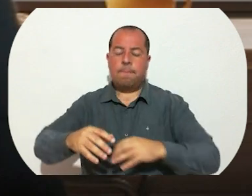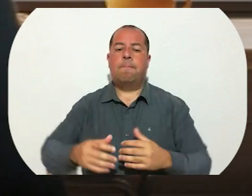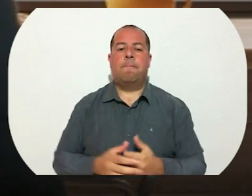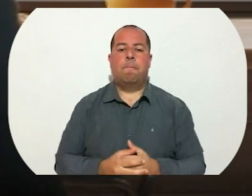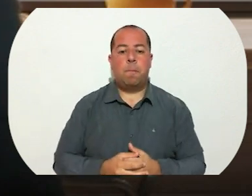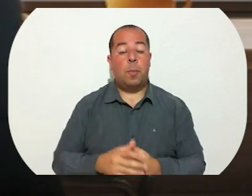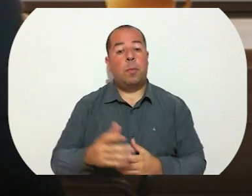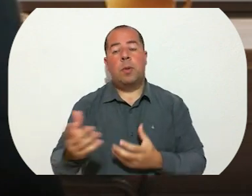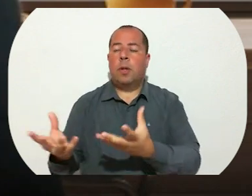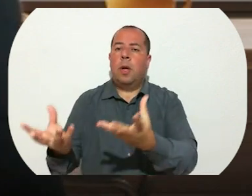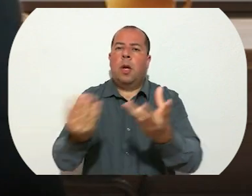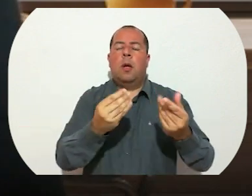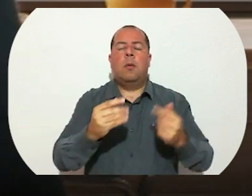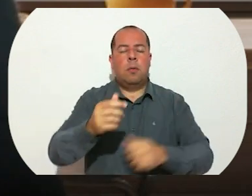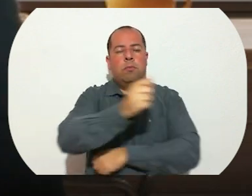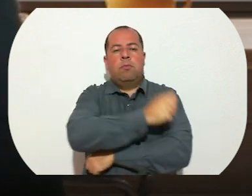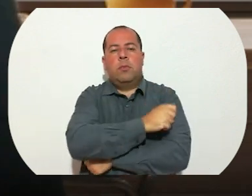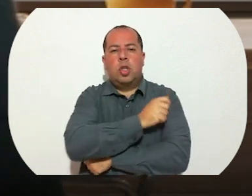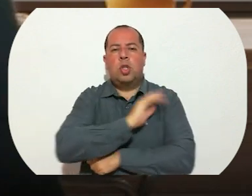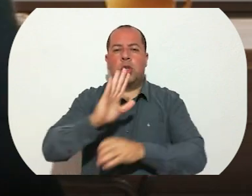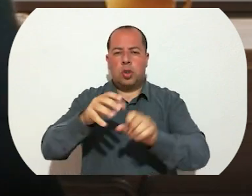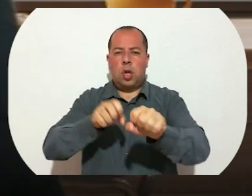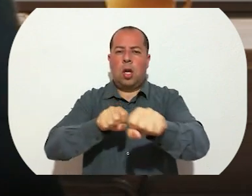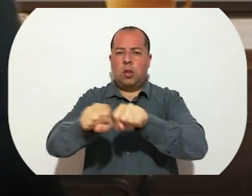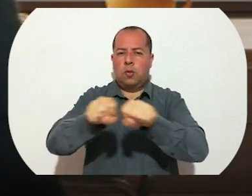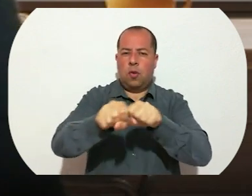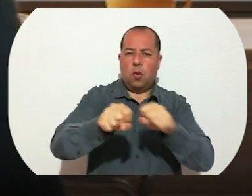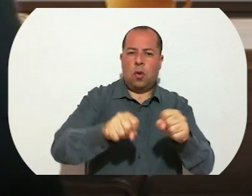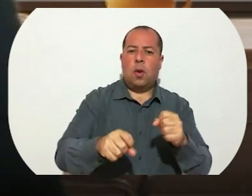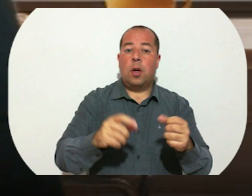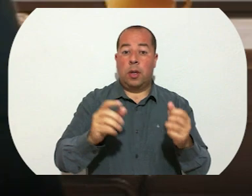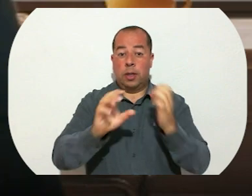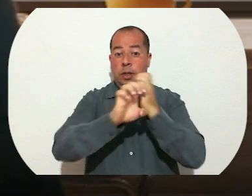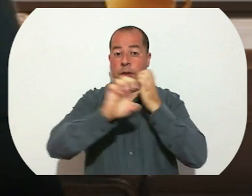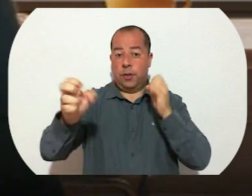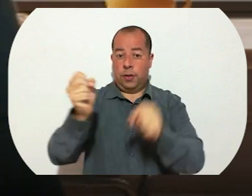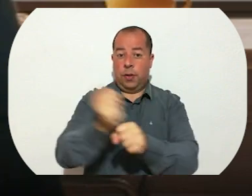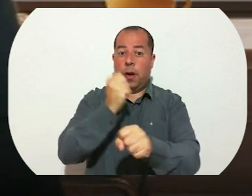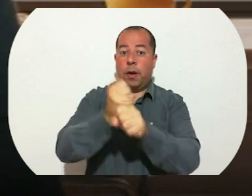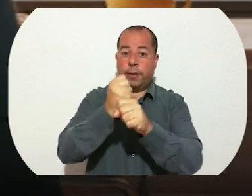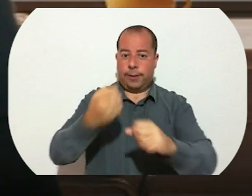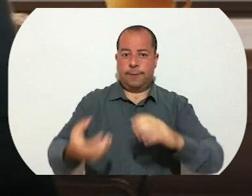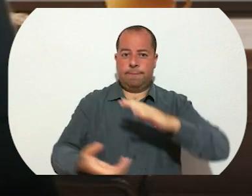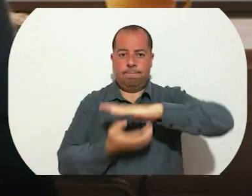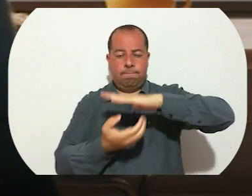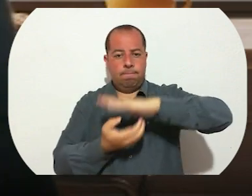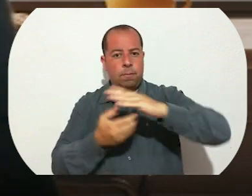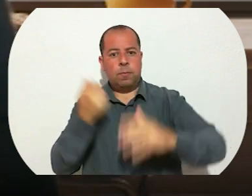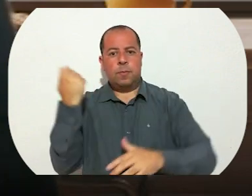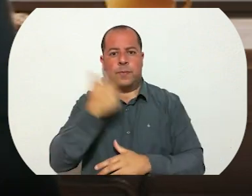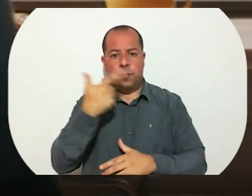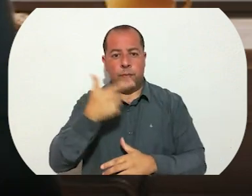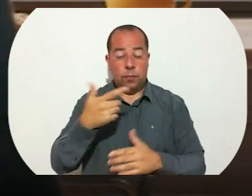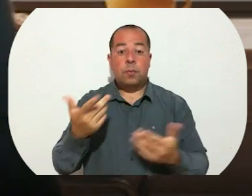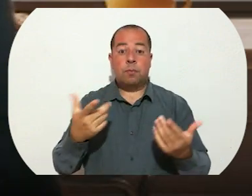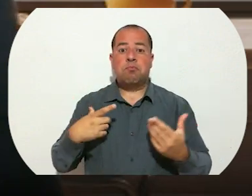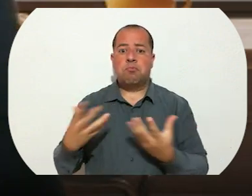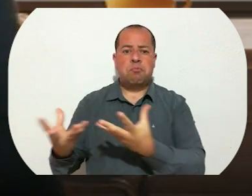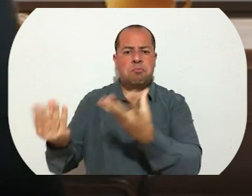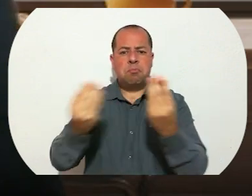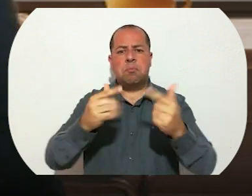outros. Muitos dos alunos que já formaram no curso de engenharia civil na Unipampa, Campus Alegrete,